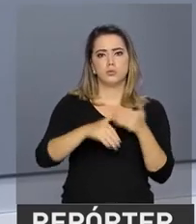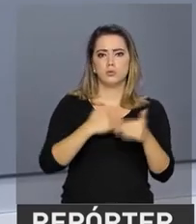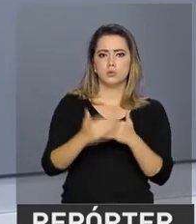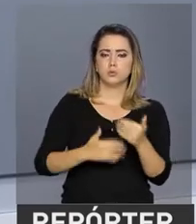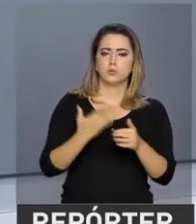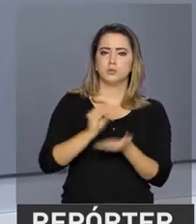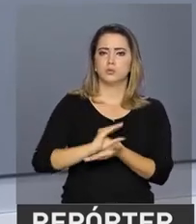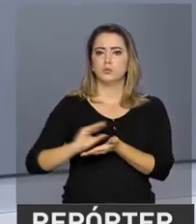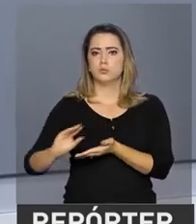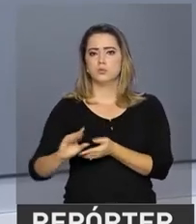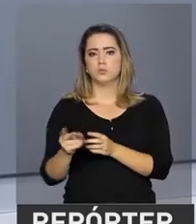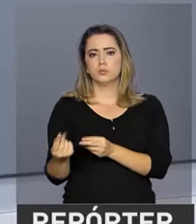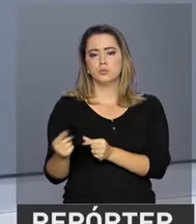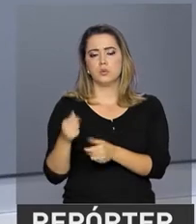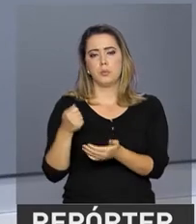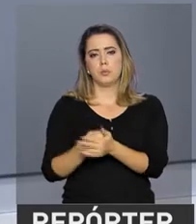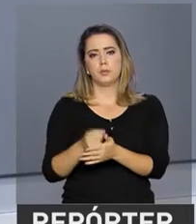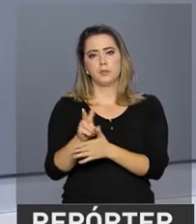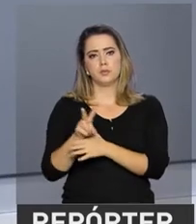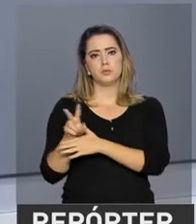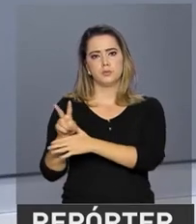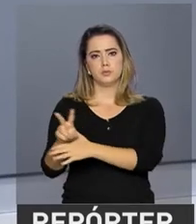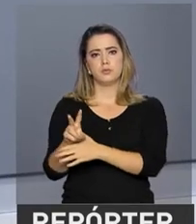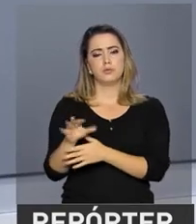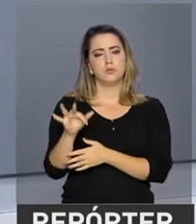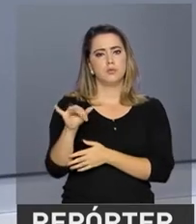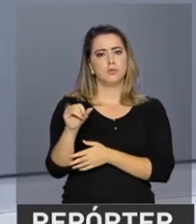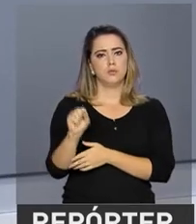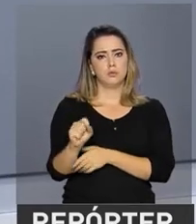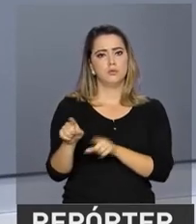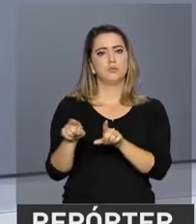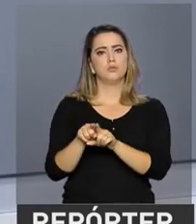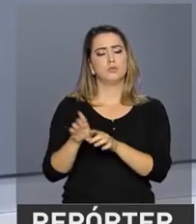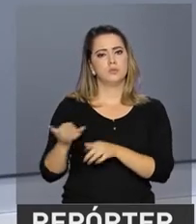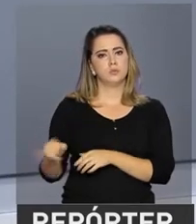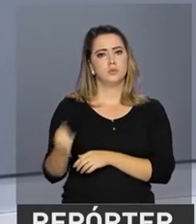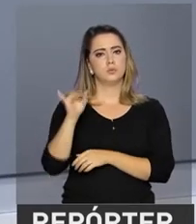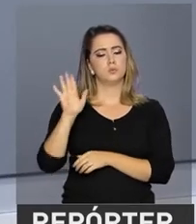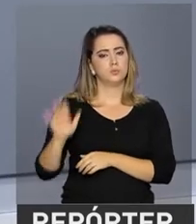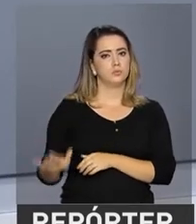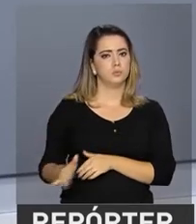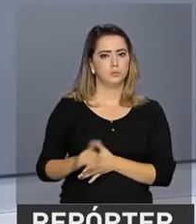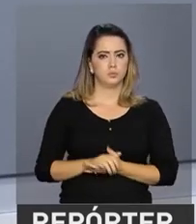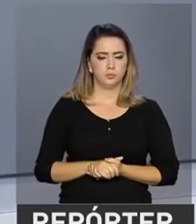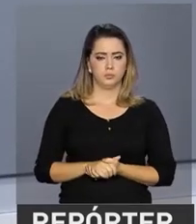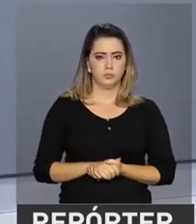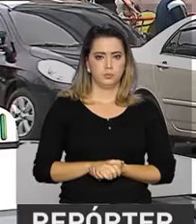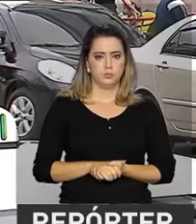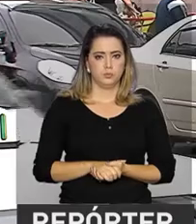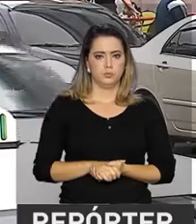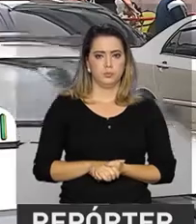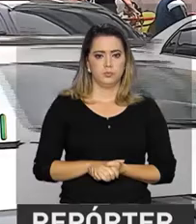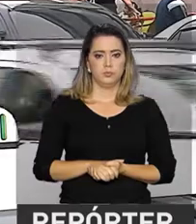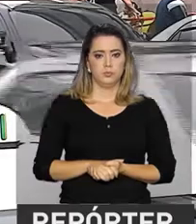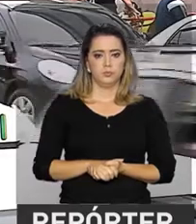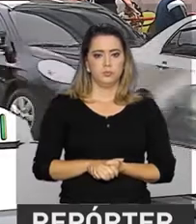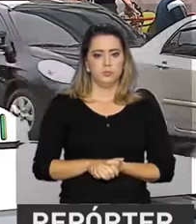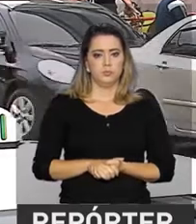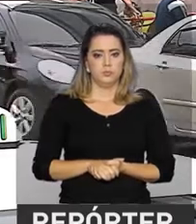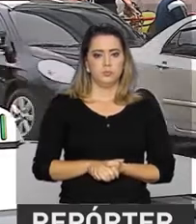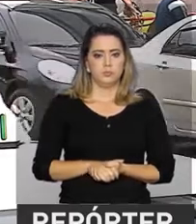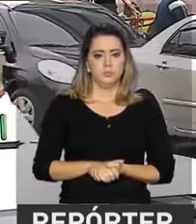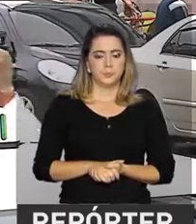vão ser destinados para os financiamentos estudantis que também terão juros mais baixos para